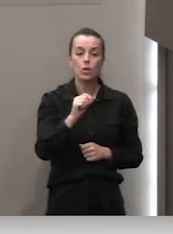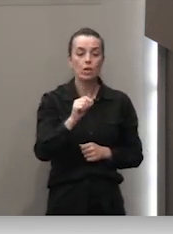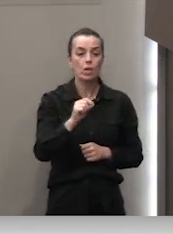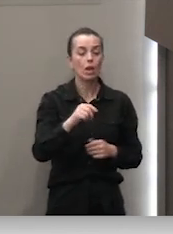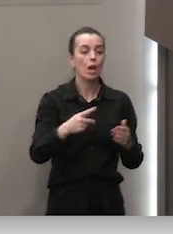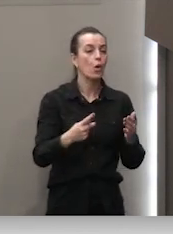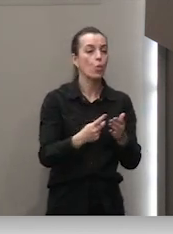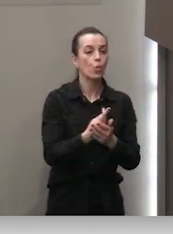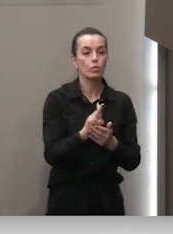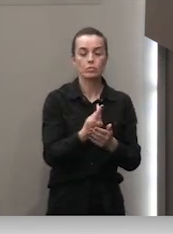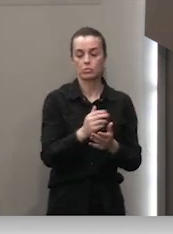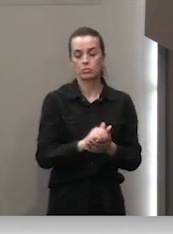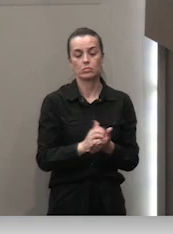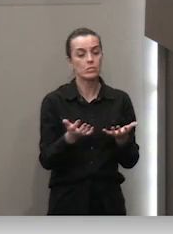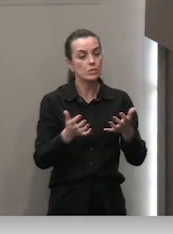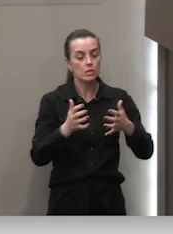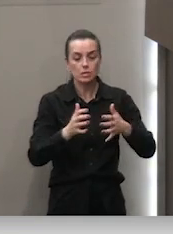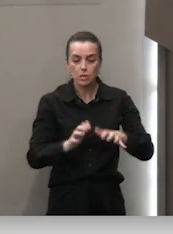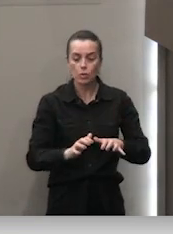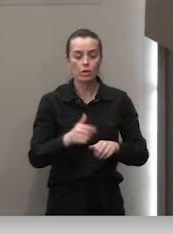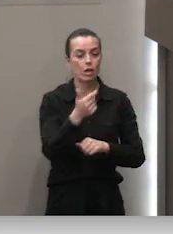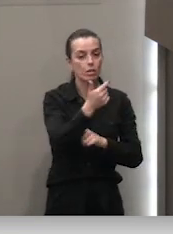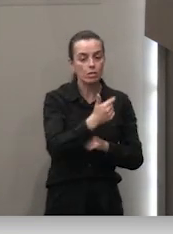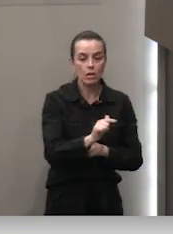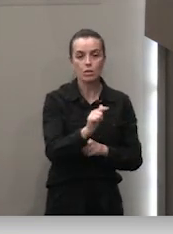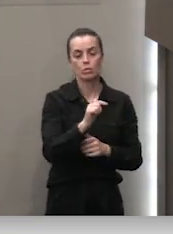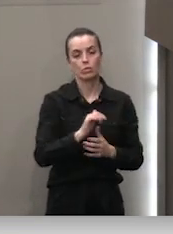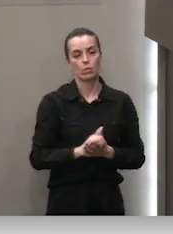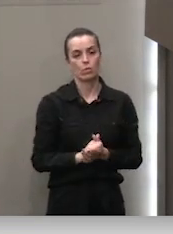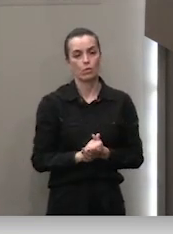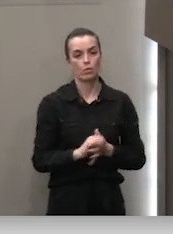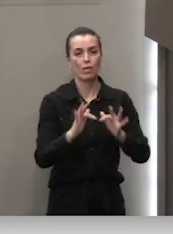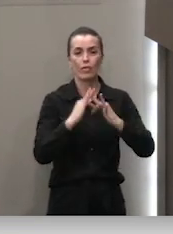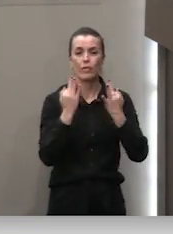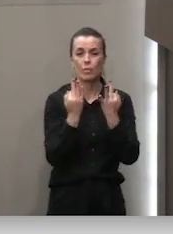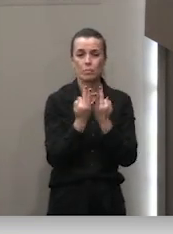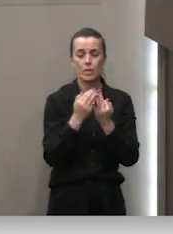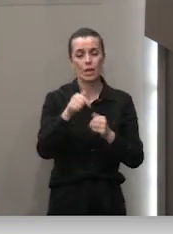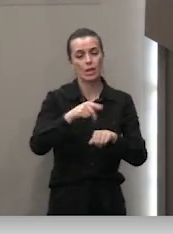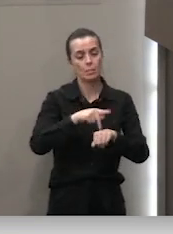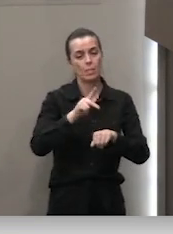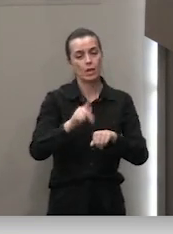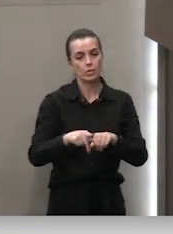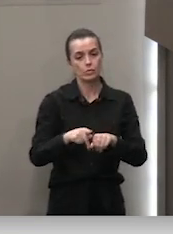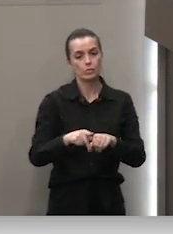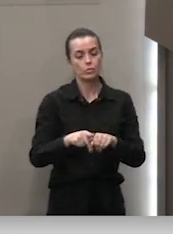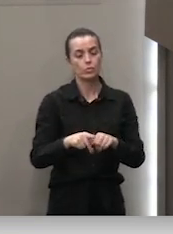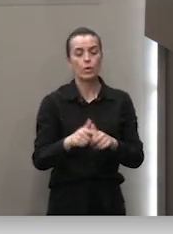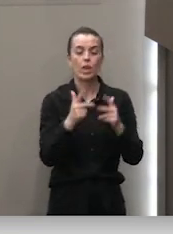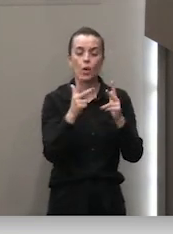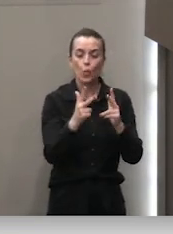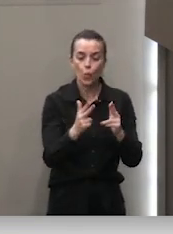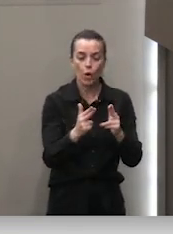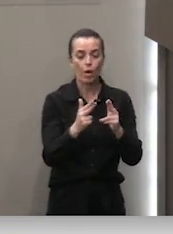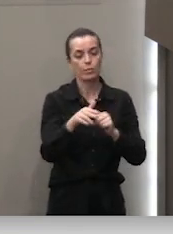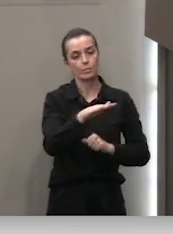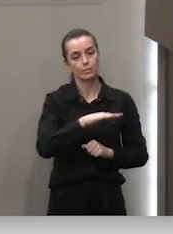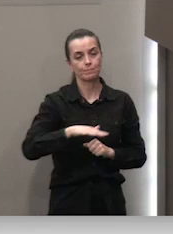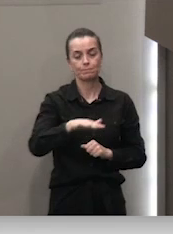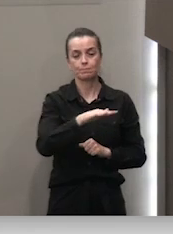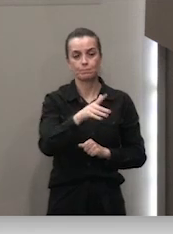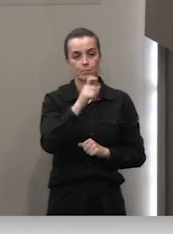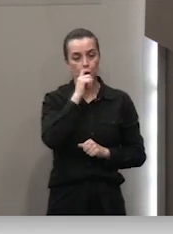mais. Para que nenhuma das famílias aqui de Passo Fundo esteja na situação ali do Vonei, da